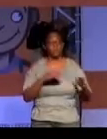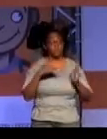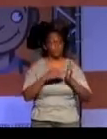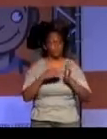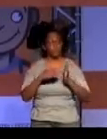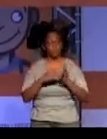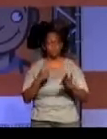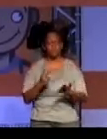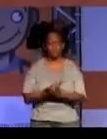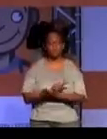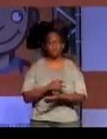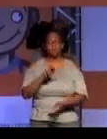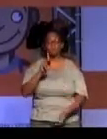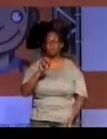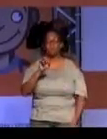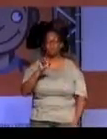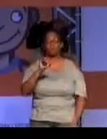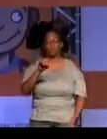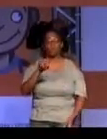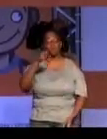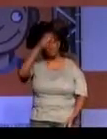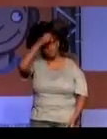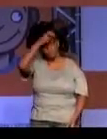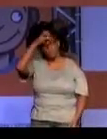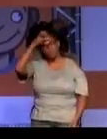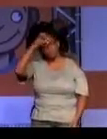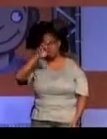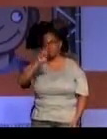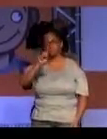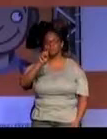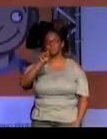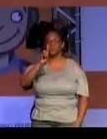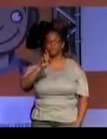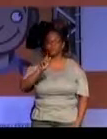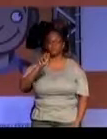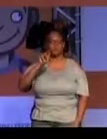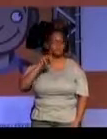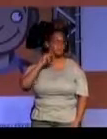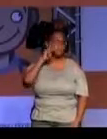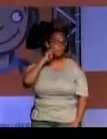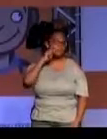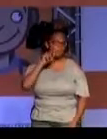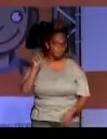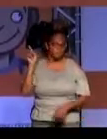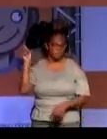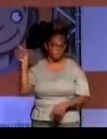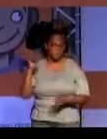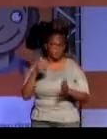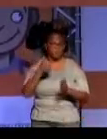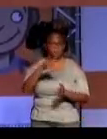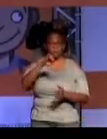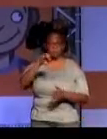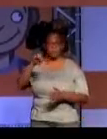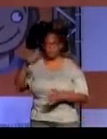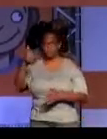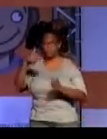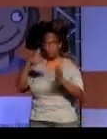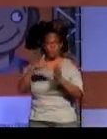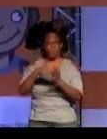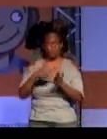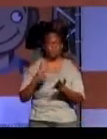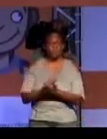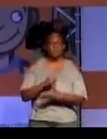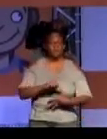Brasil, no município de Souza, na Paraíba. Em 91, último caso nas Américas. Em